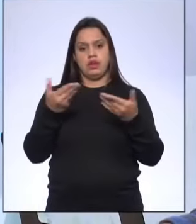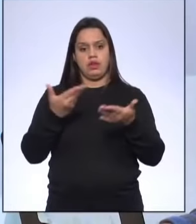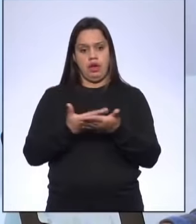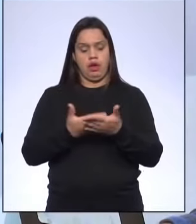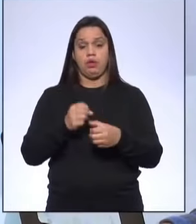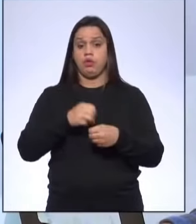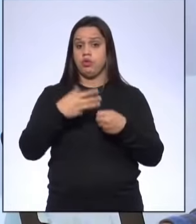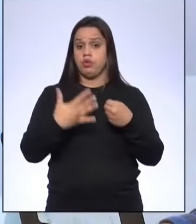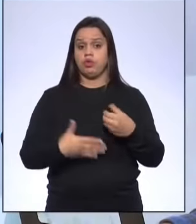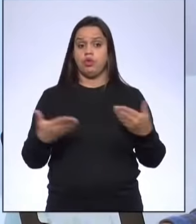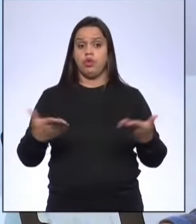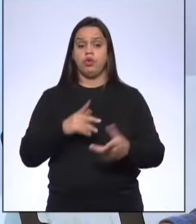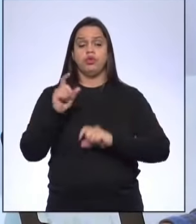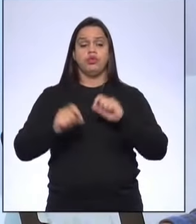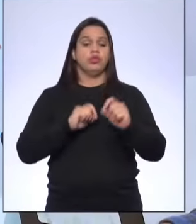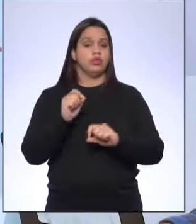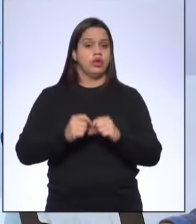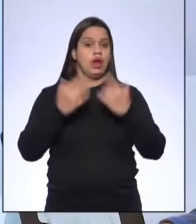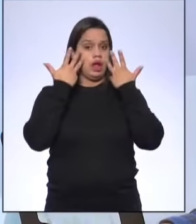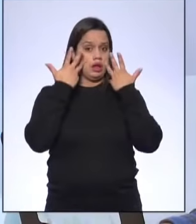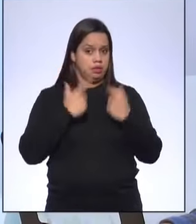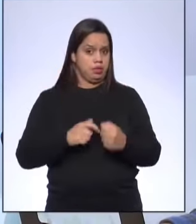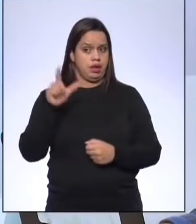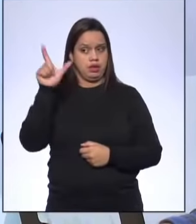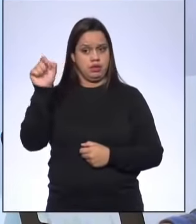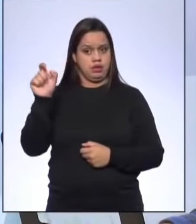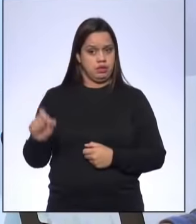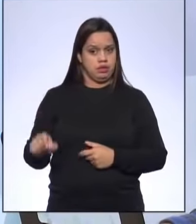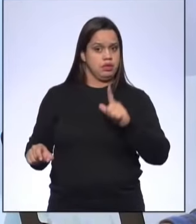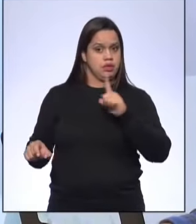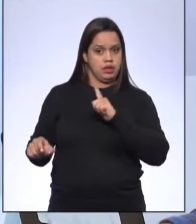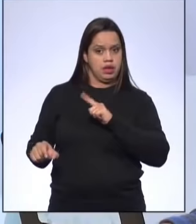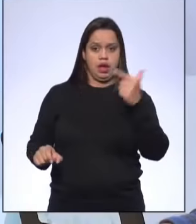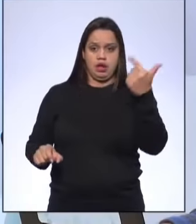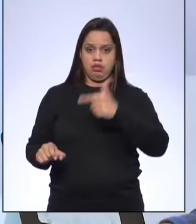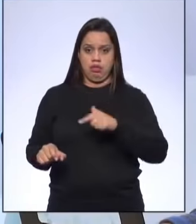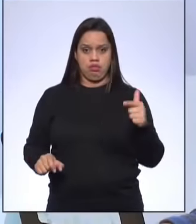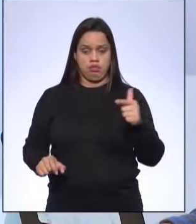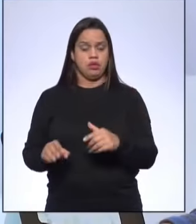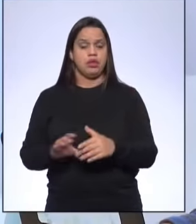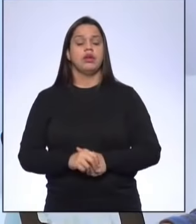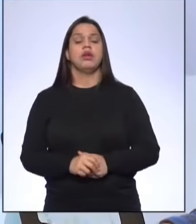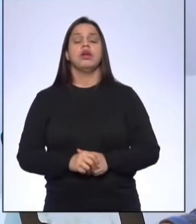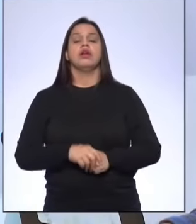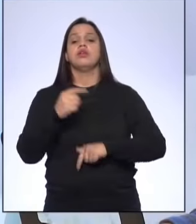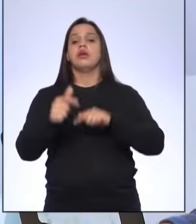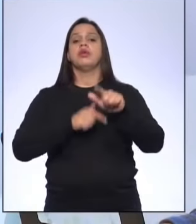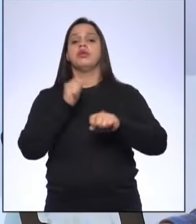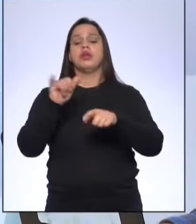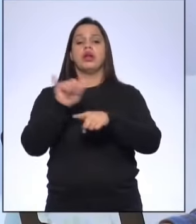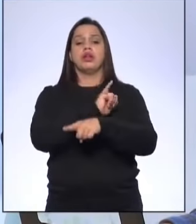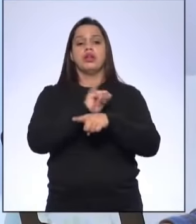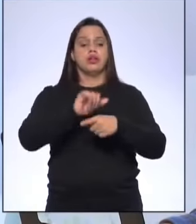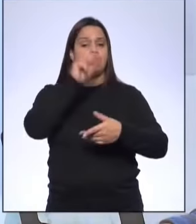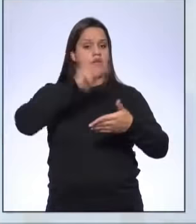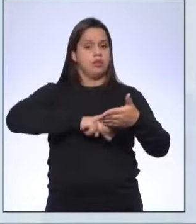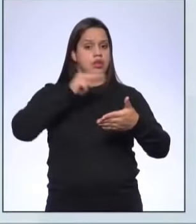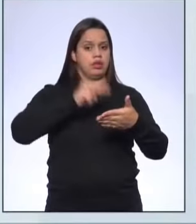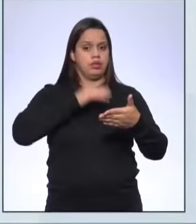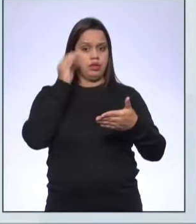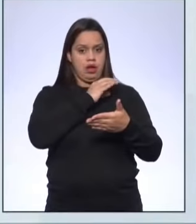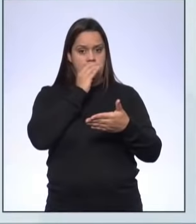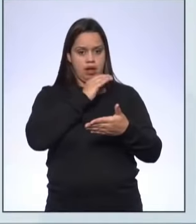aula de hoje foram animais vertebrados e invertebrados trabalhamos as estratégias de esqui me